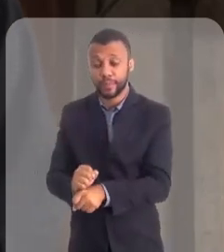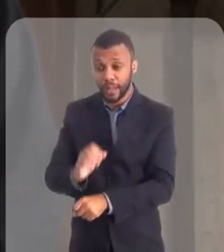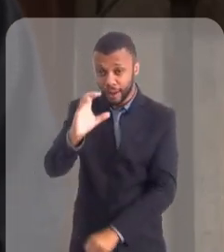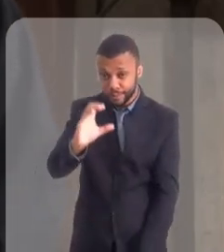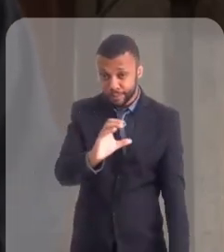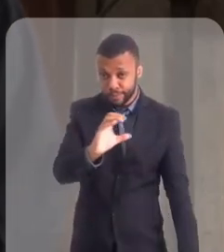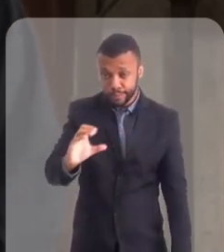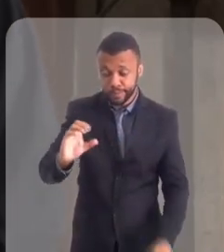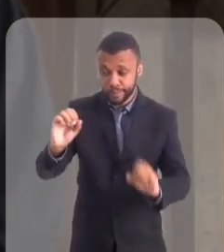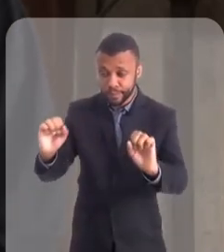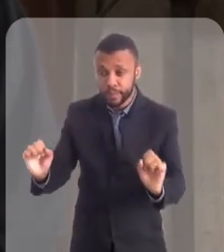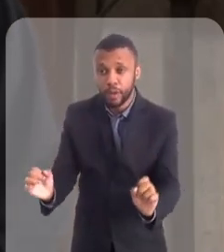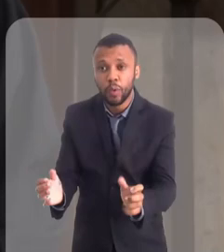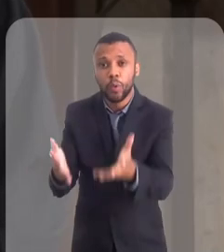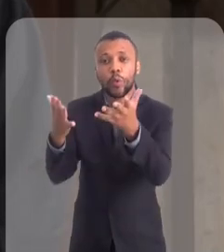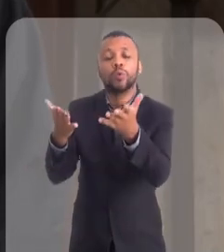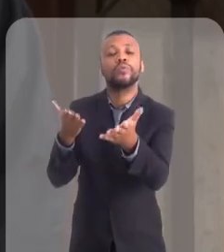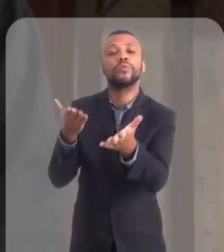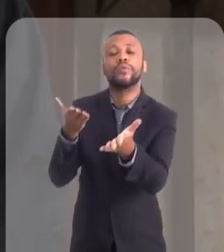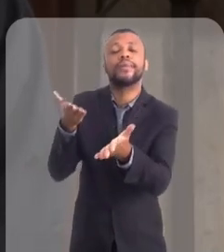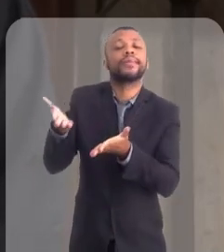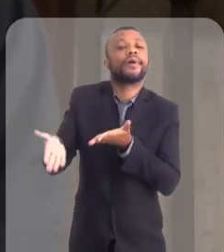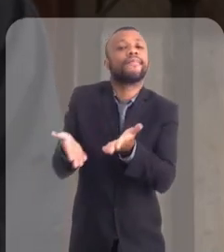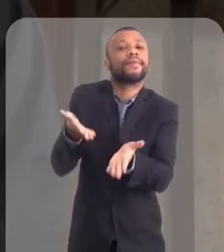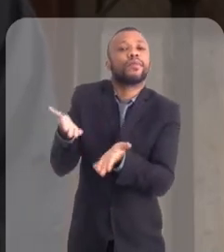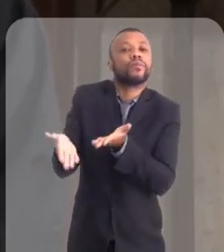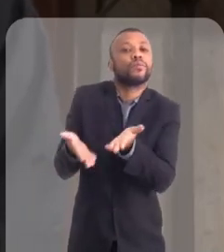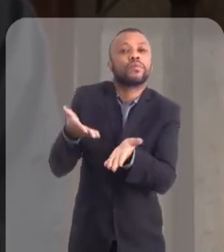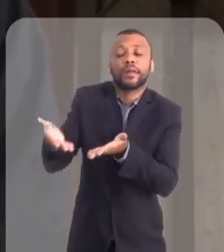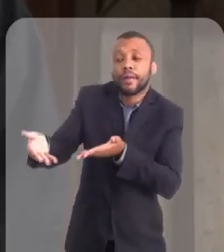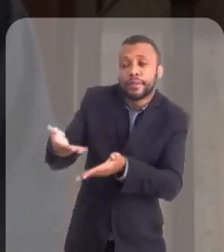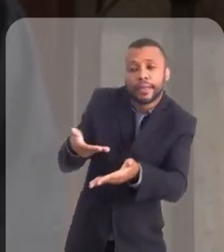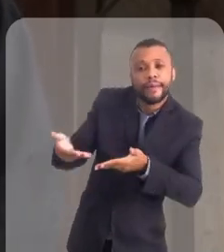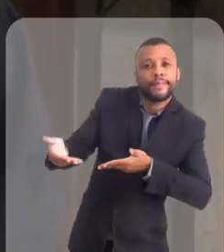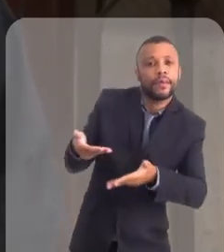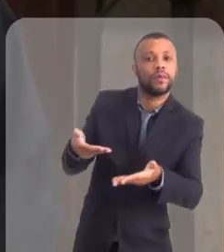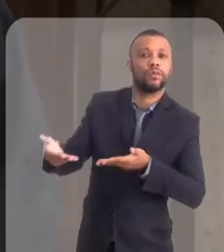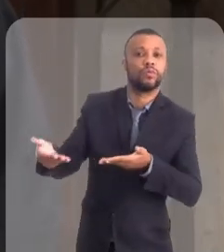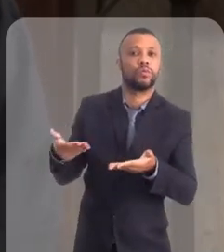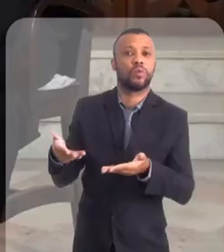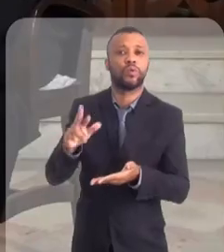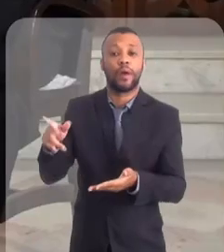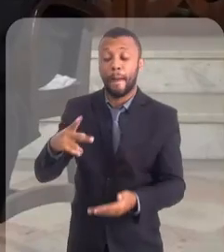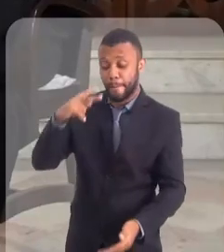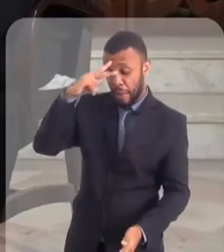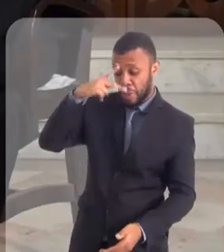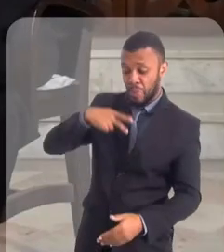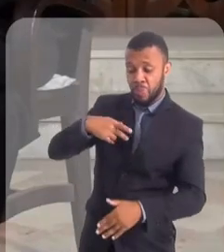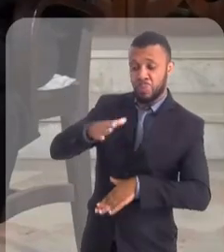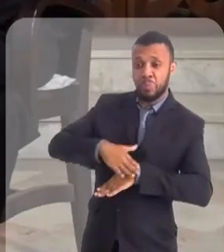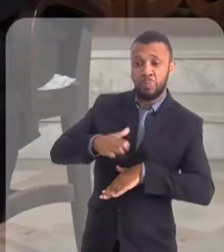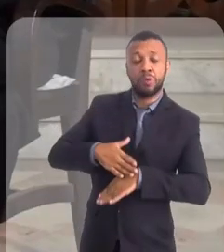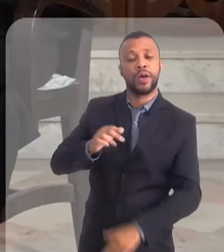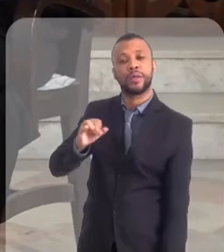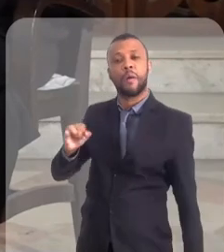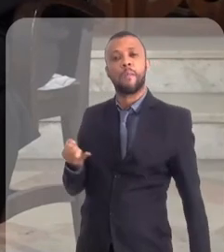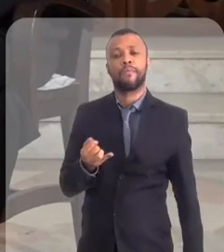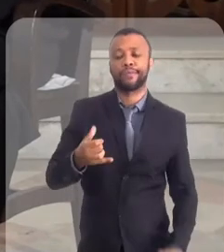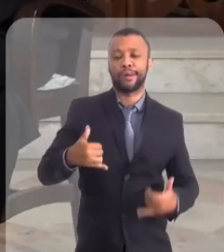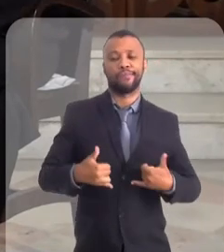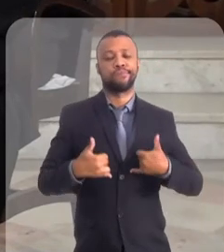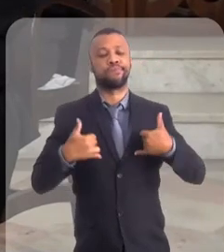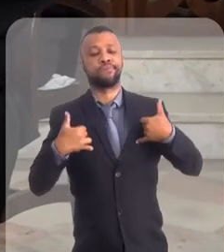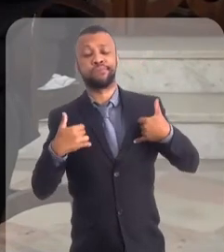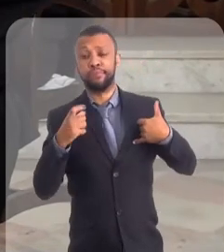rebanho dele. Então, o padre é para os outros. É um sacramento que a igreja chama de sacramento do serviço. É para servir aos outros, não para